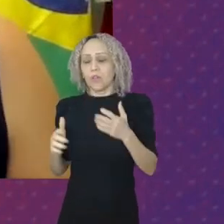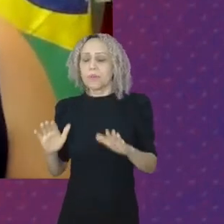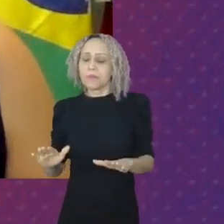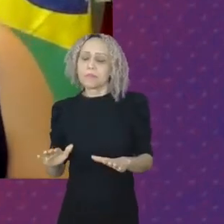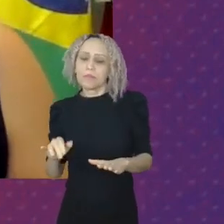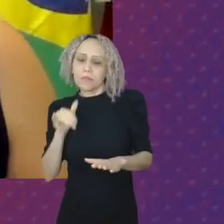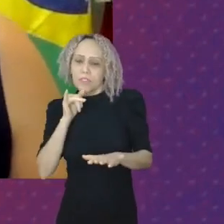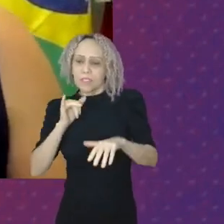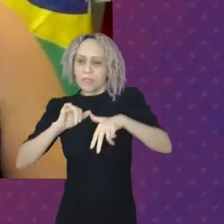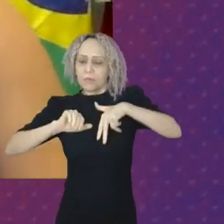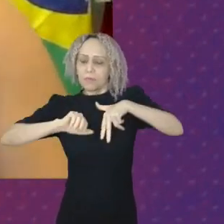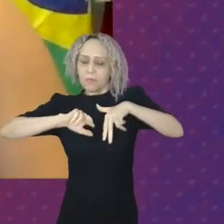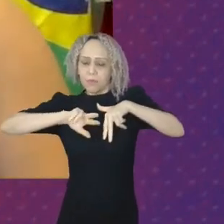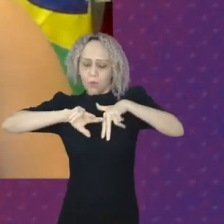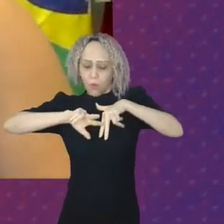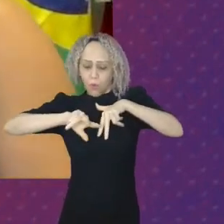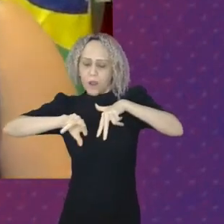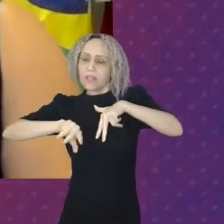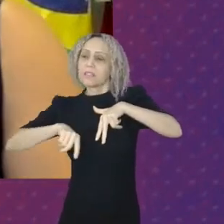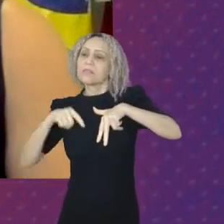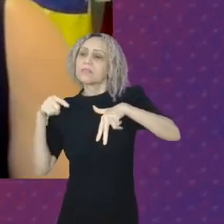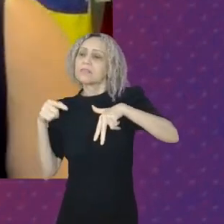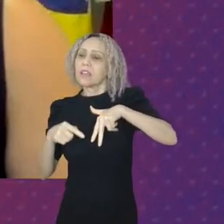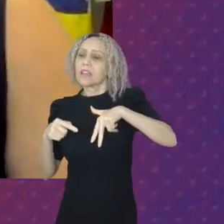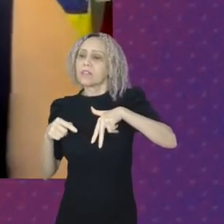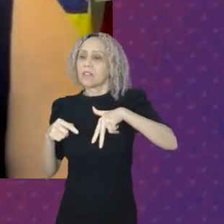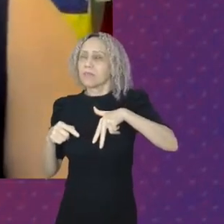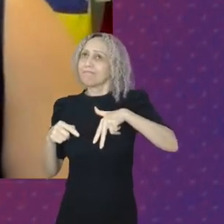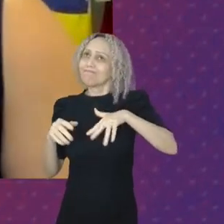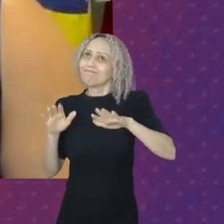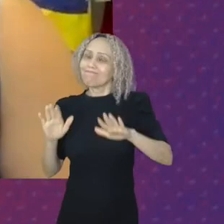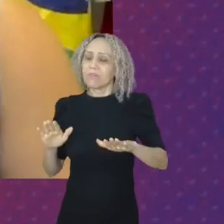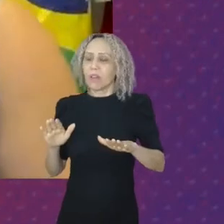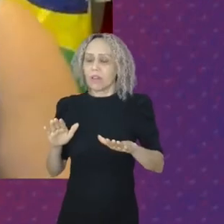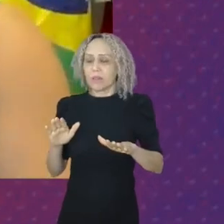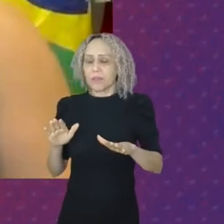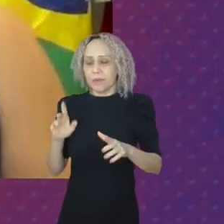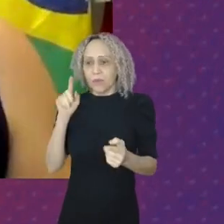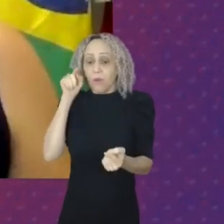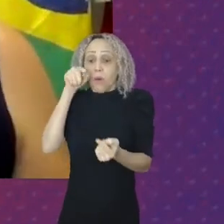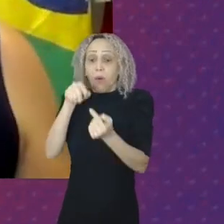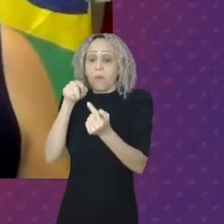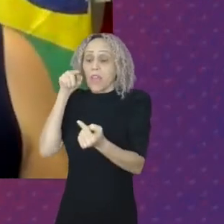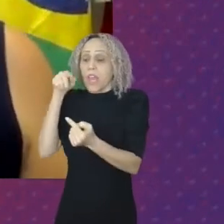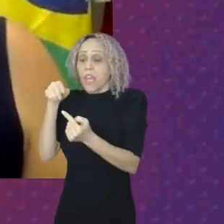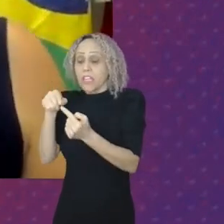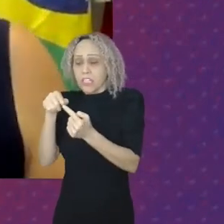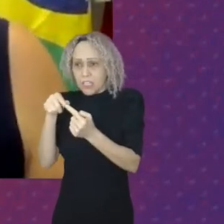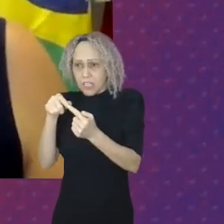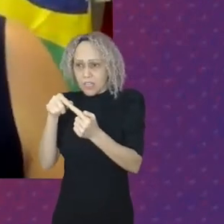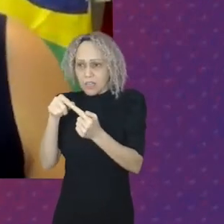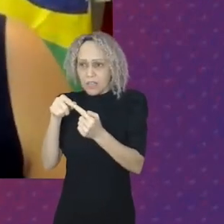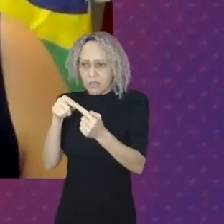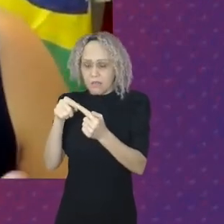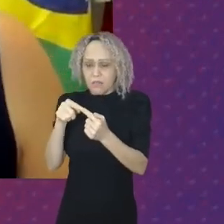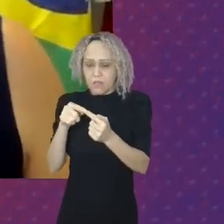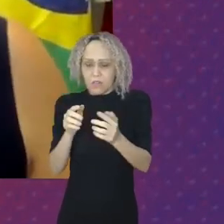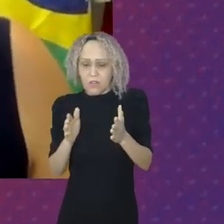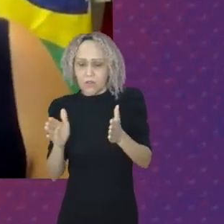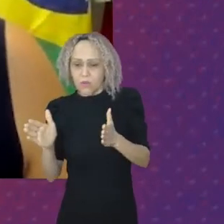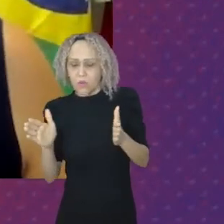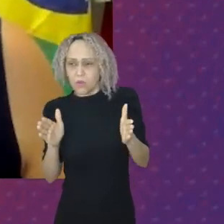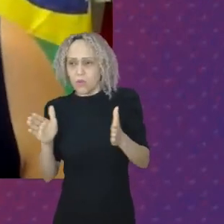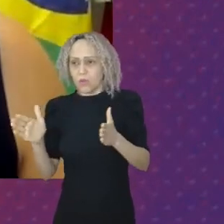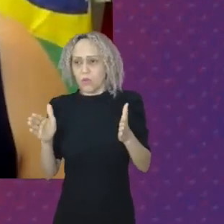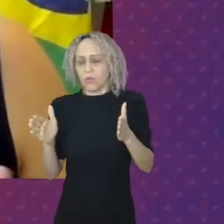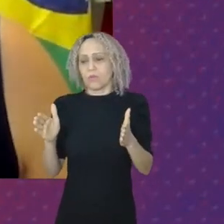gênero um princípio, inclusive porque nos próprios objetivos do milênio essa perspectiva de gênero está colocada. E mais